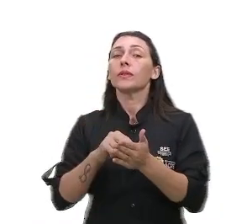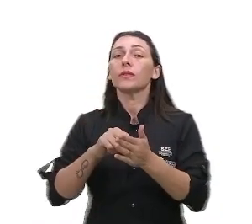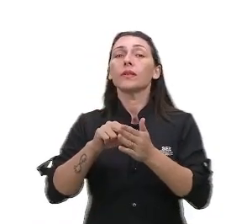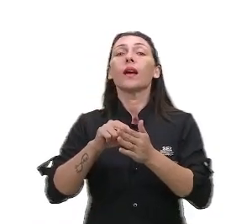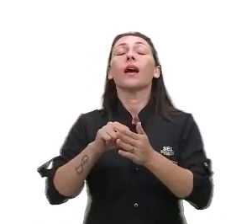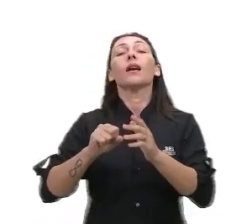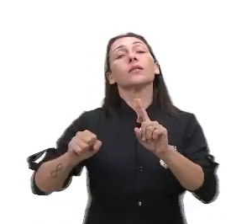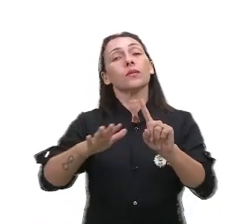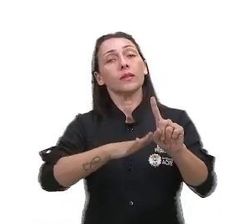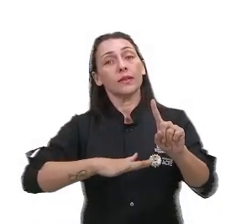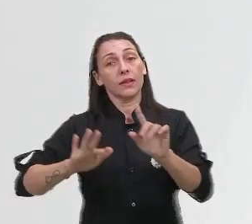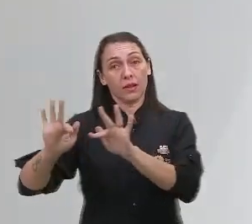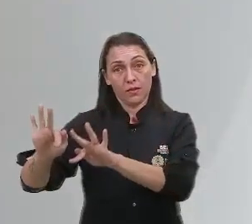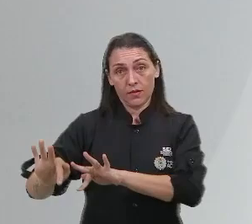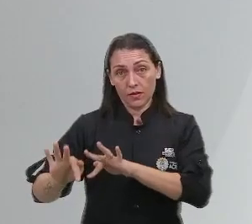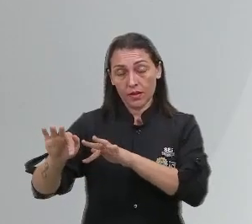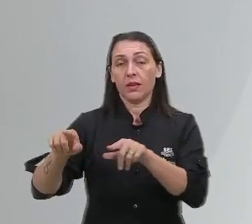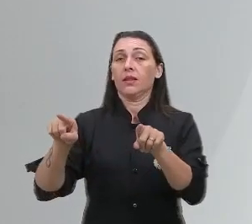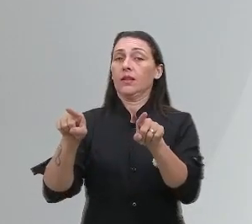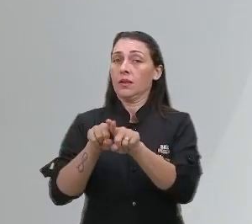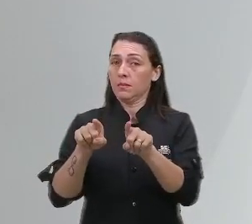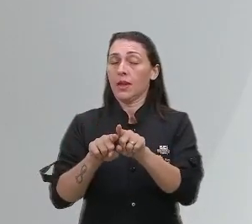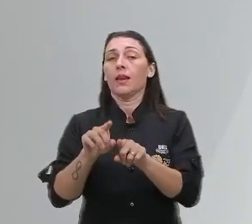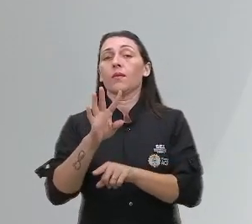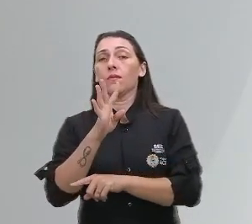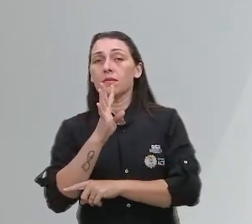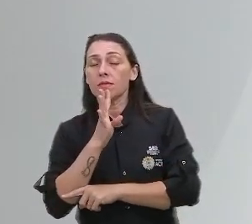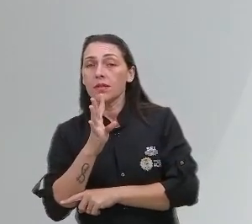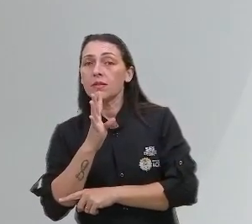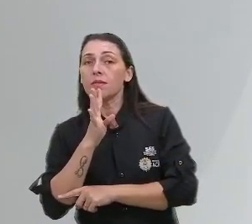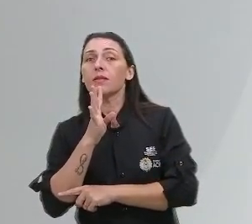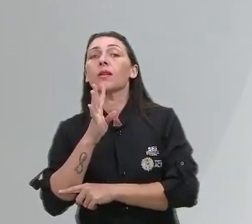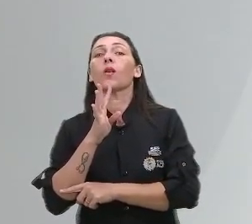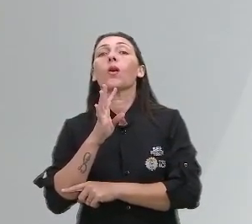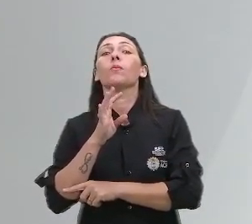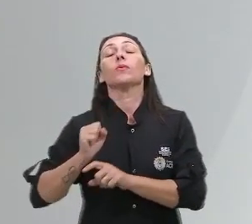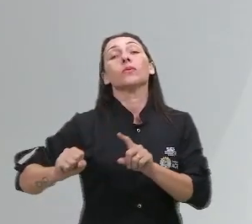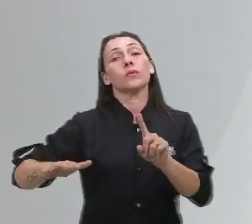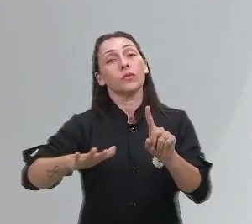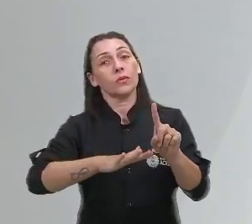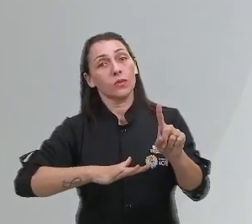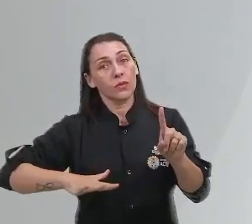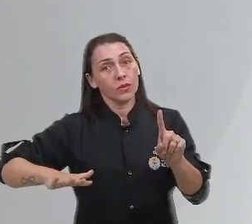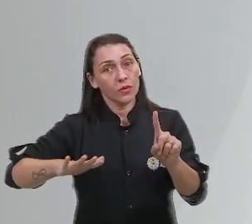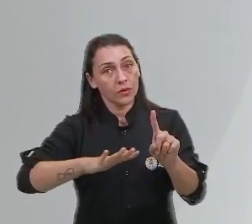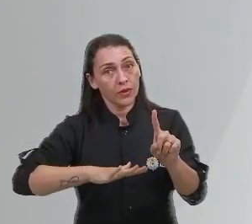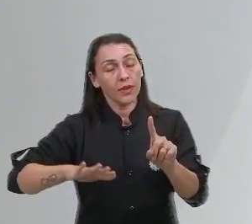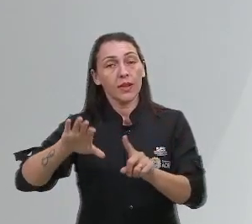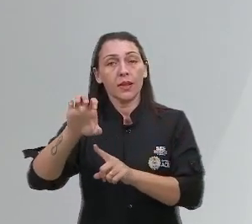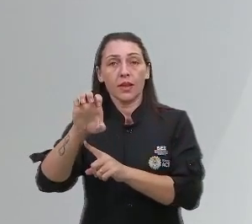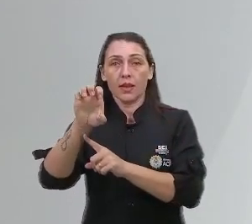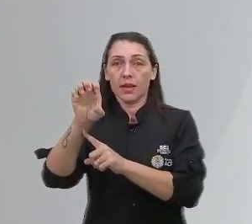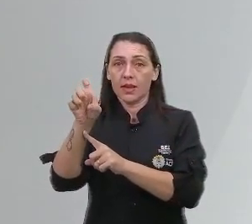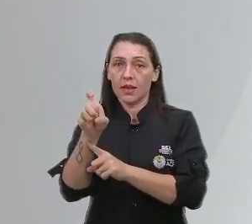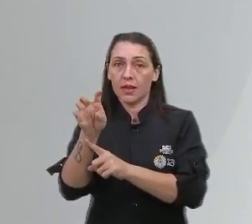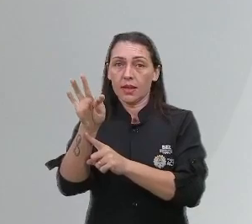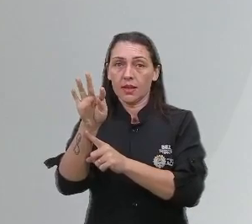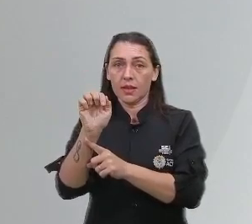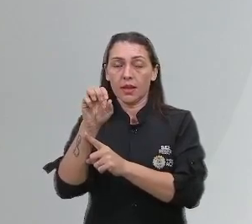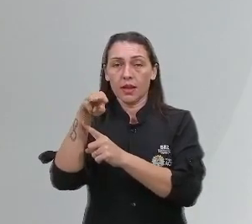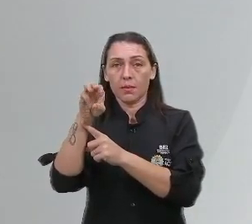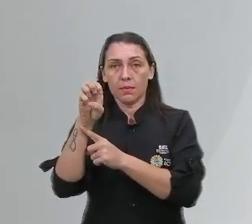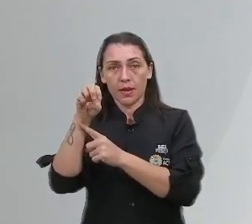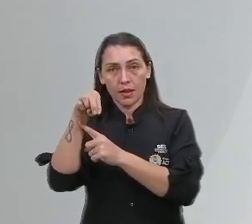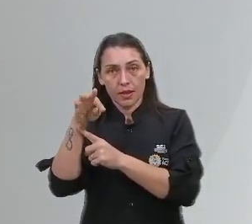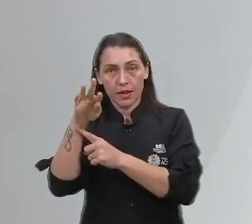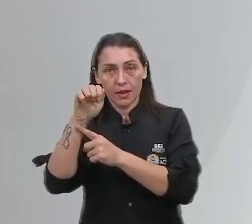sociedade feudal, que também é bastante conhecida como sociedade estamental. Pessoal, olha só, é